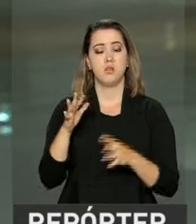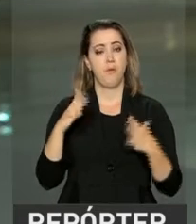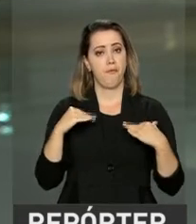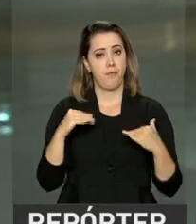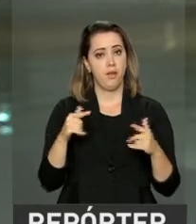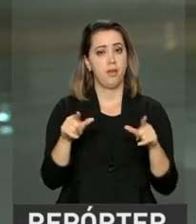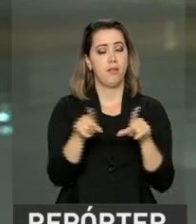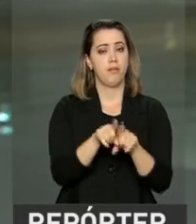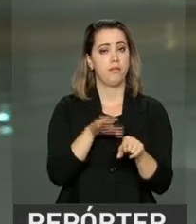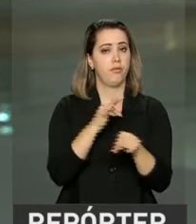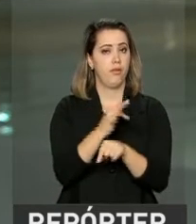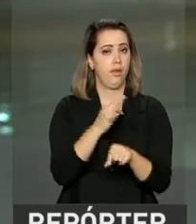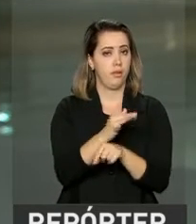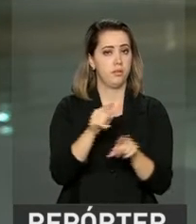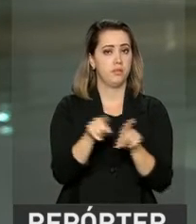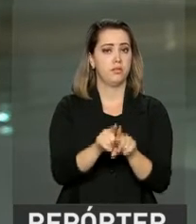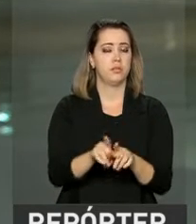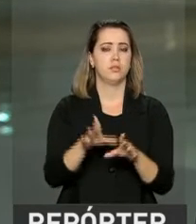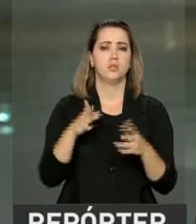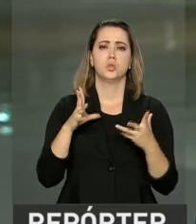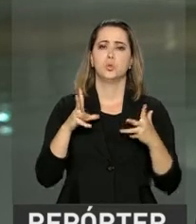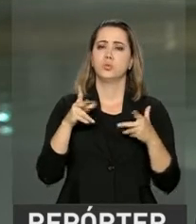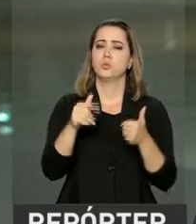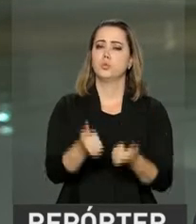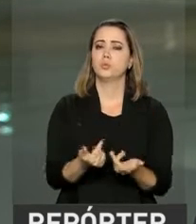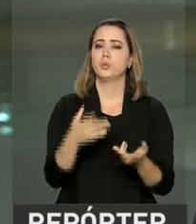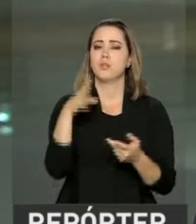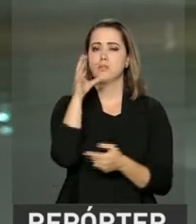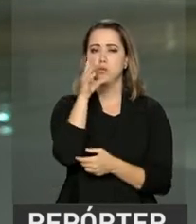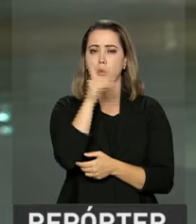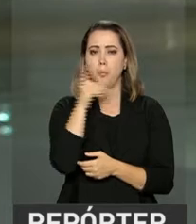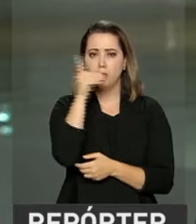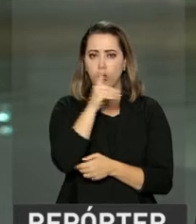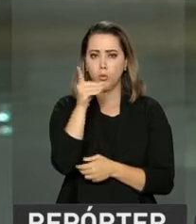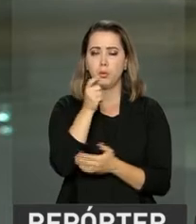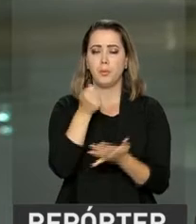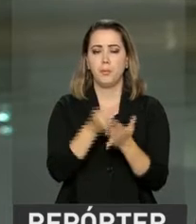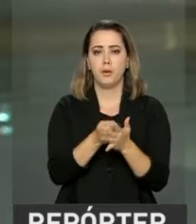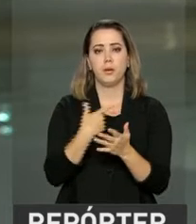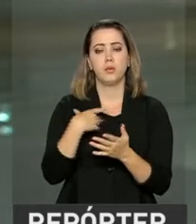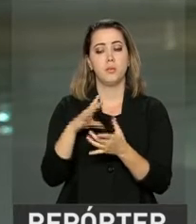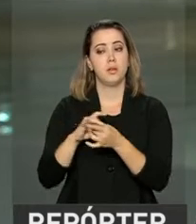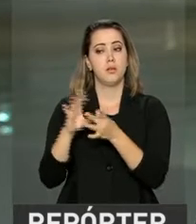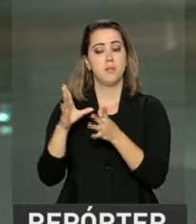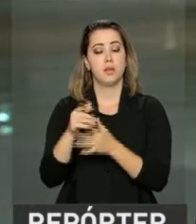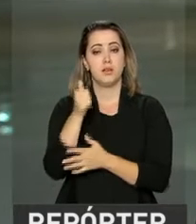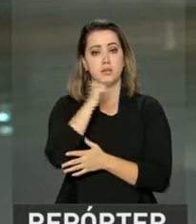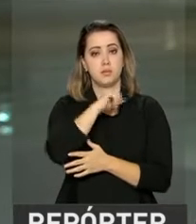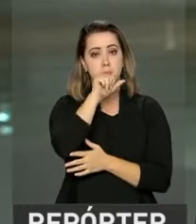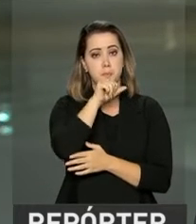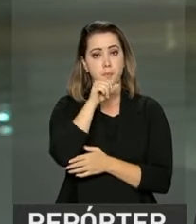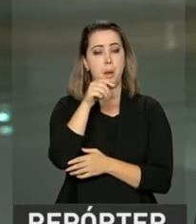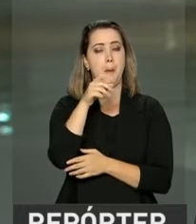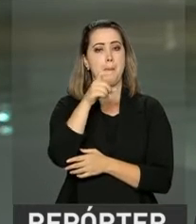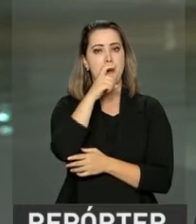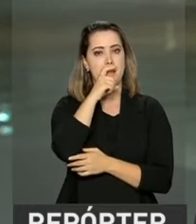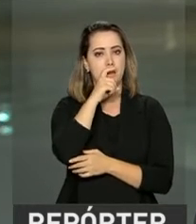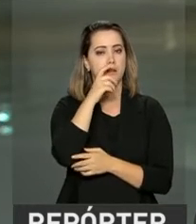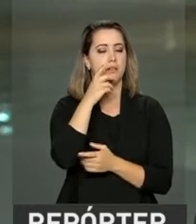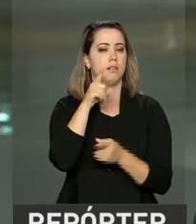descanso semanal remunerado também essência maternidade licença paternidade